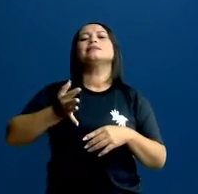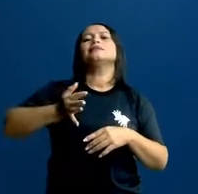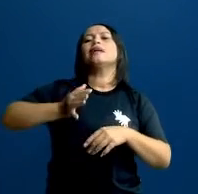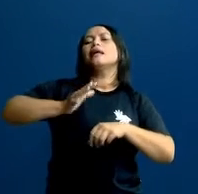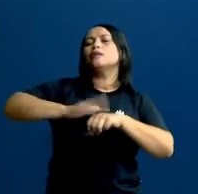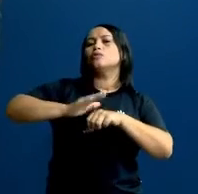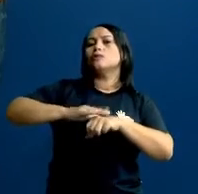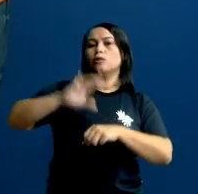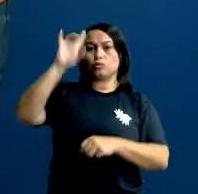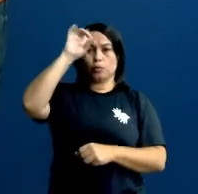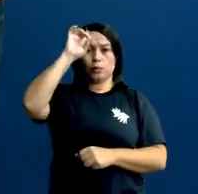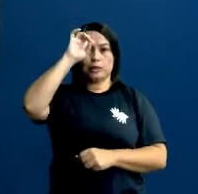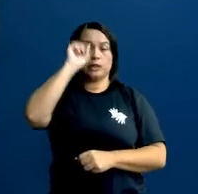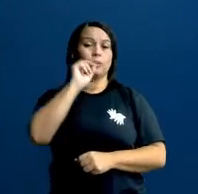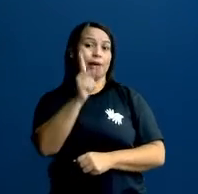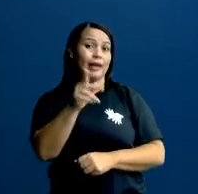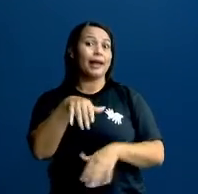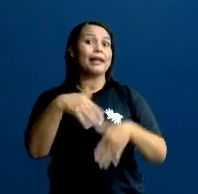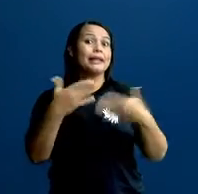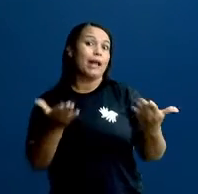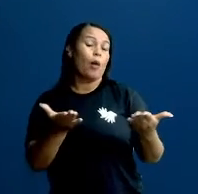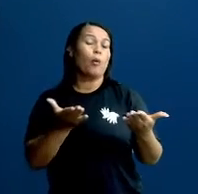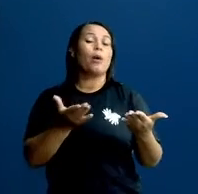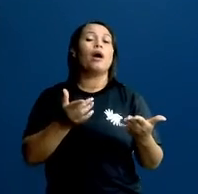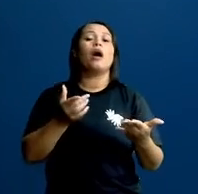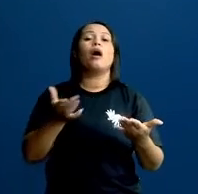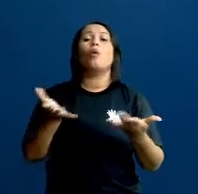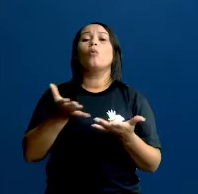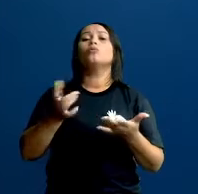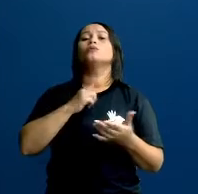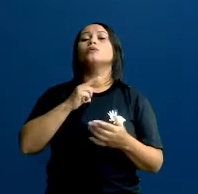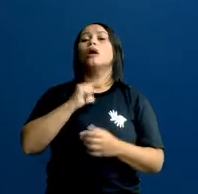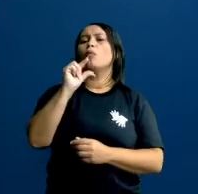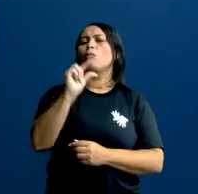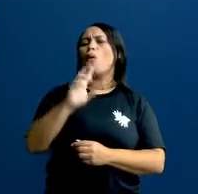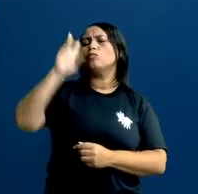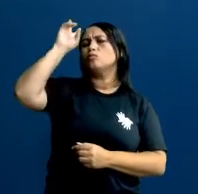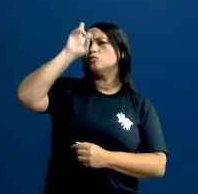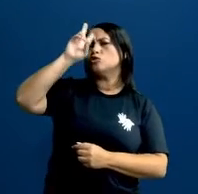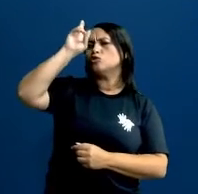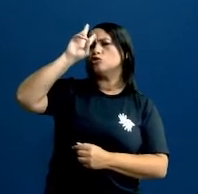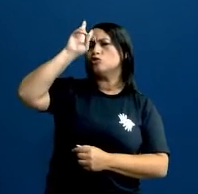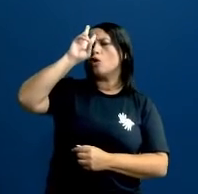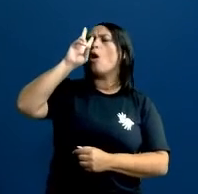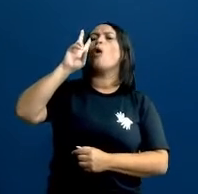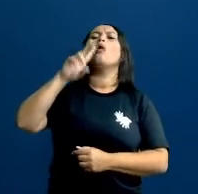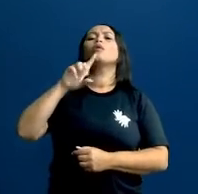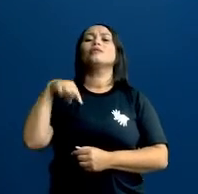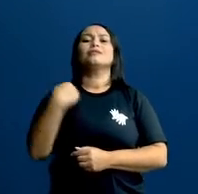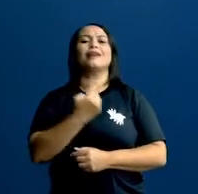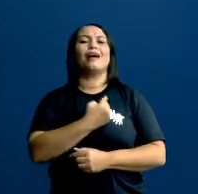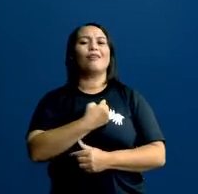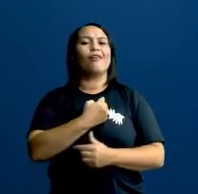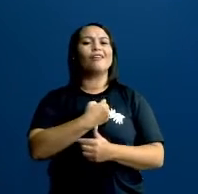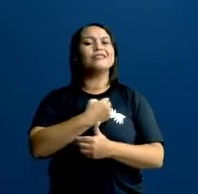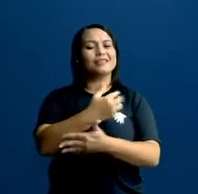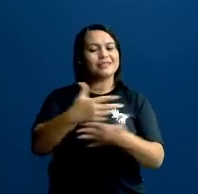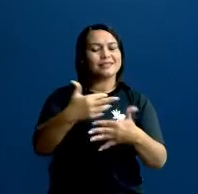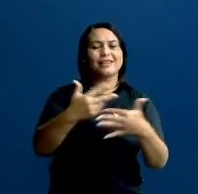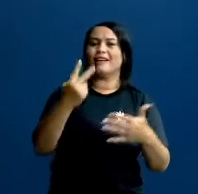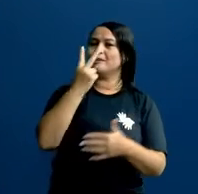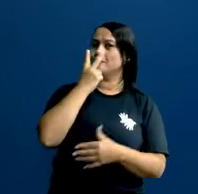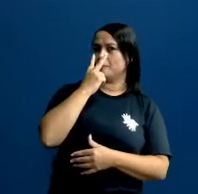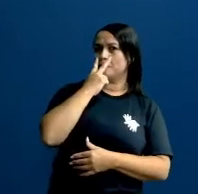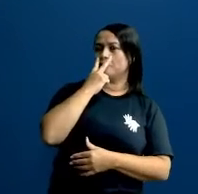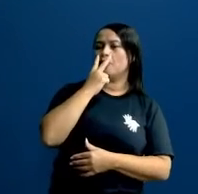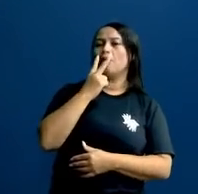situações cotidianas, tá? E aí, para isso, eu estou trazendo um pouco do histórico, da nossa terra aqui, da Vitória de